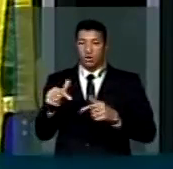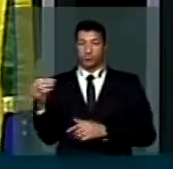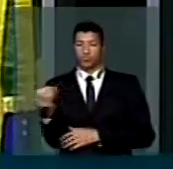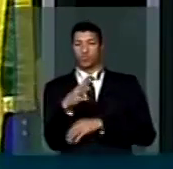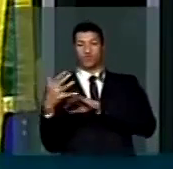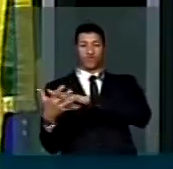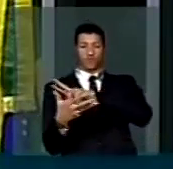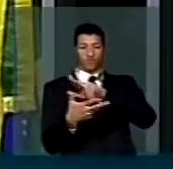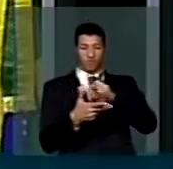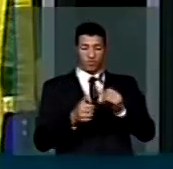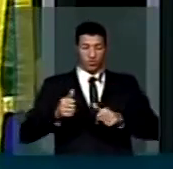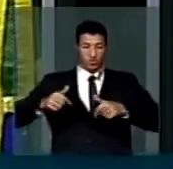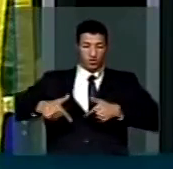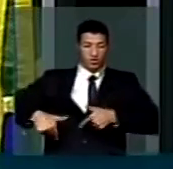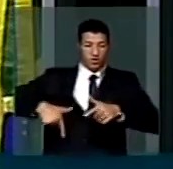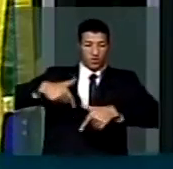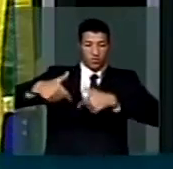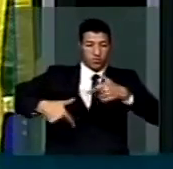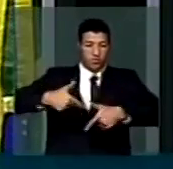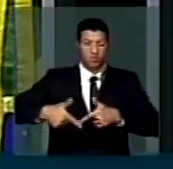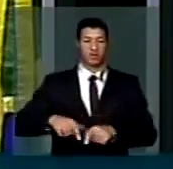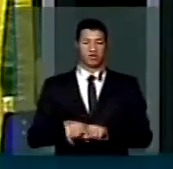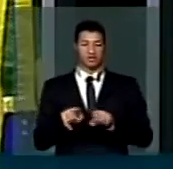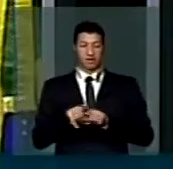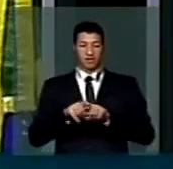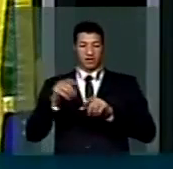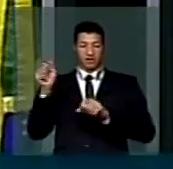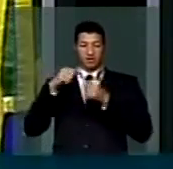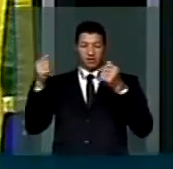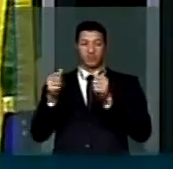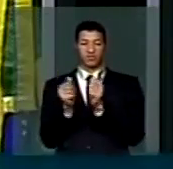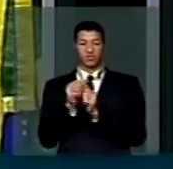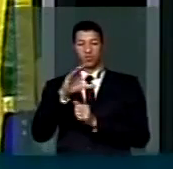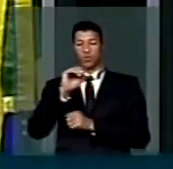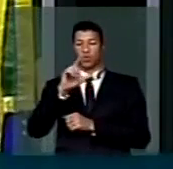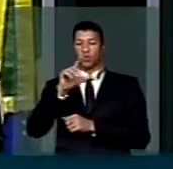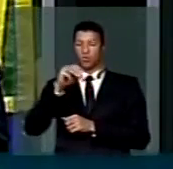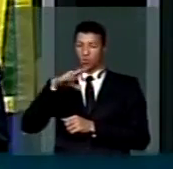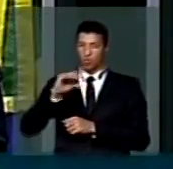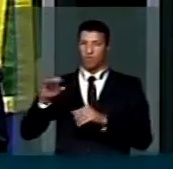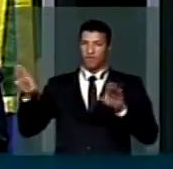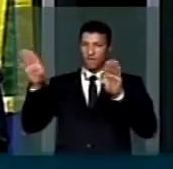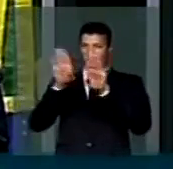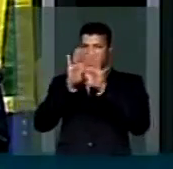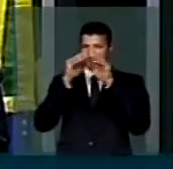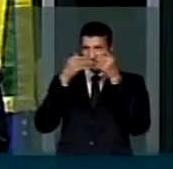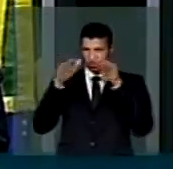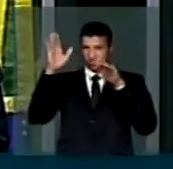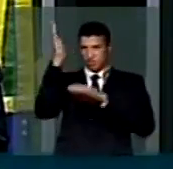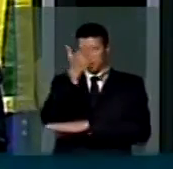mundo. Andrada, arranca este pendão dos ares. Colombo, fecha a porta